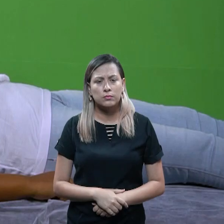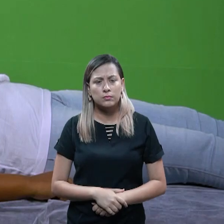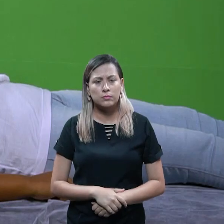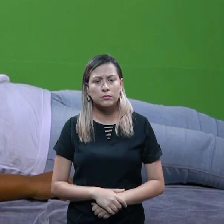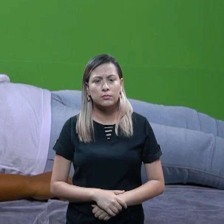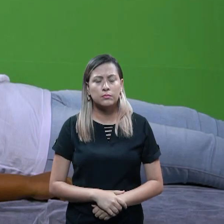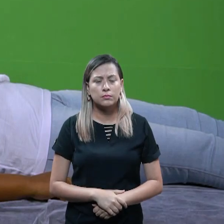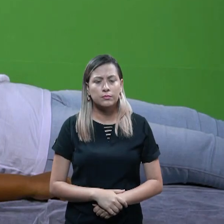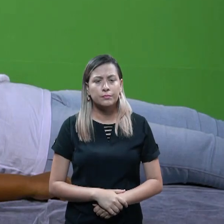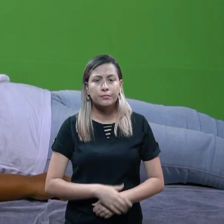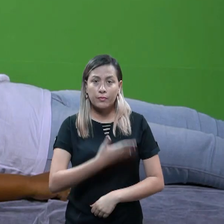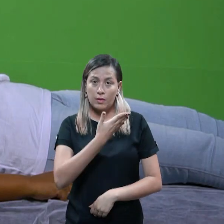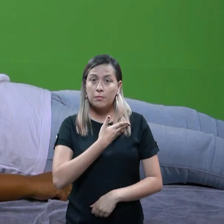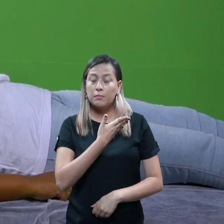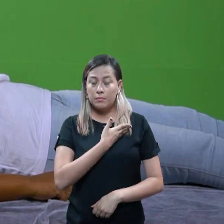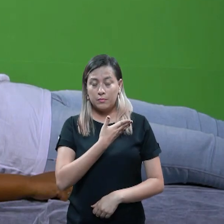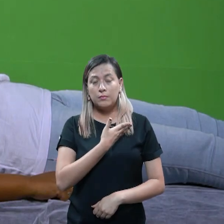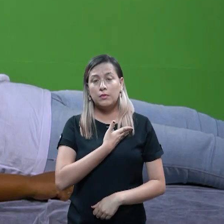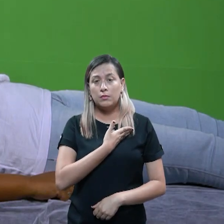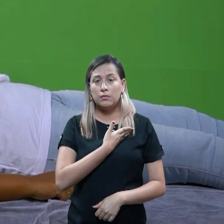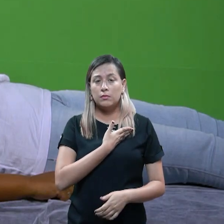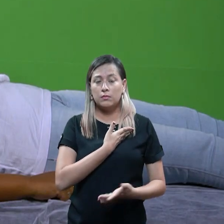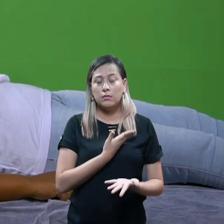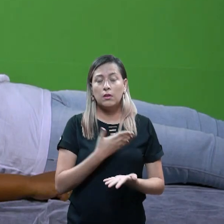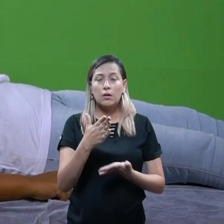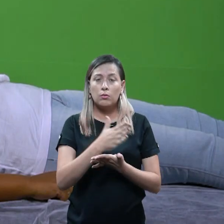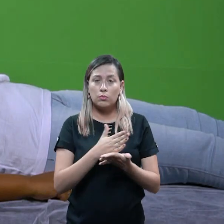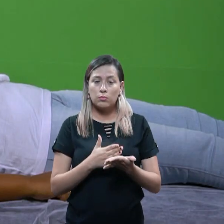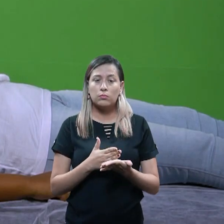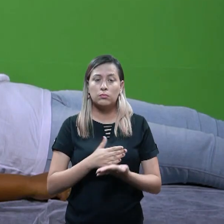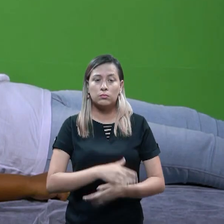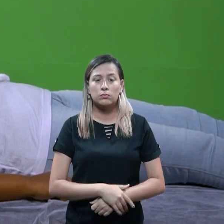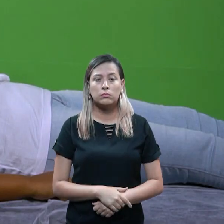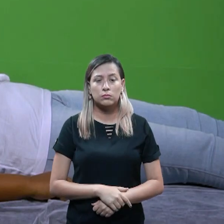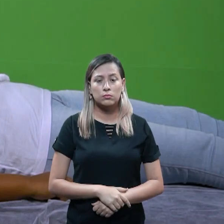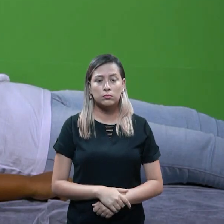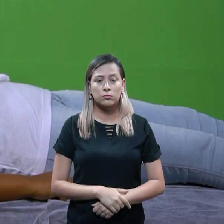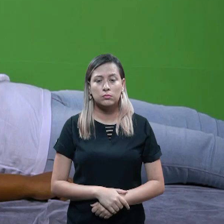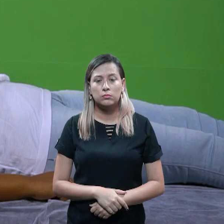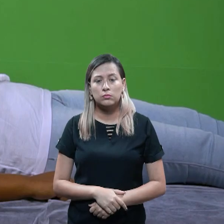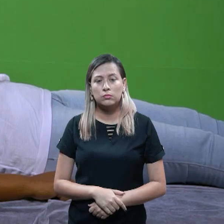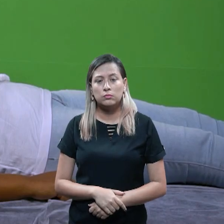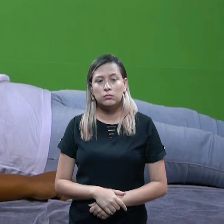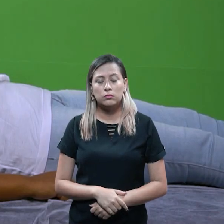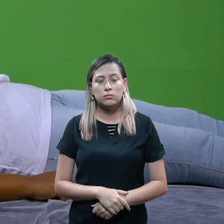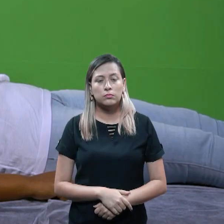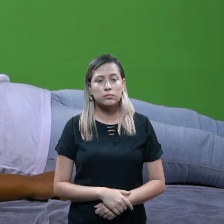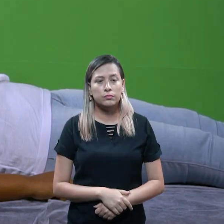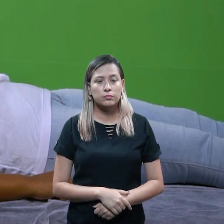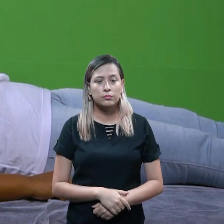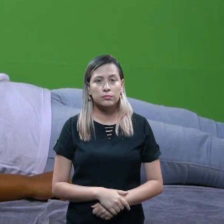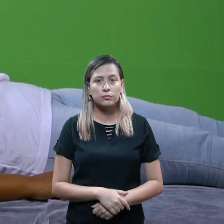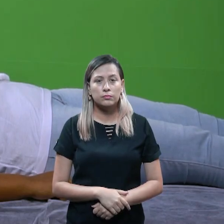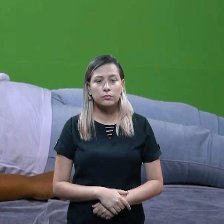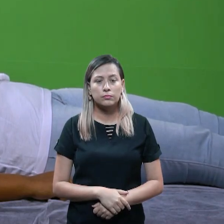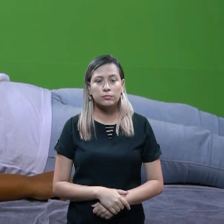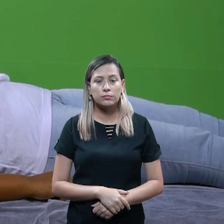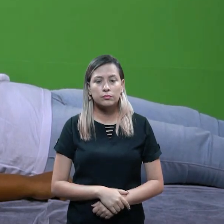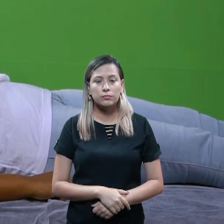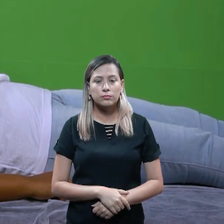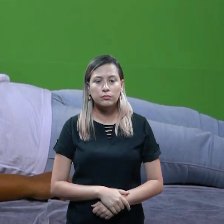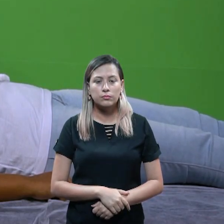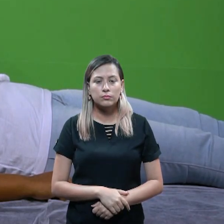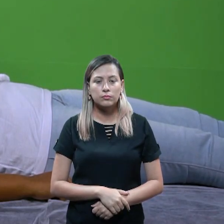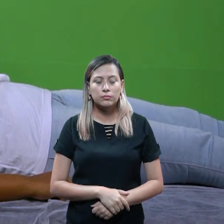Algumas amigas nossas, colegas nossas, dizem assim, olha, quando eu não sei quanto é o início da sobrancelha, eu vou